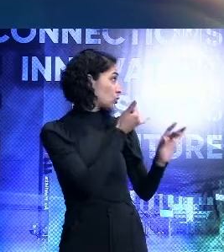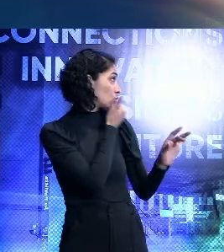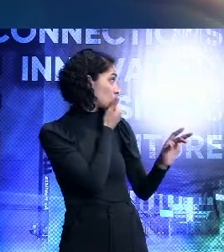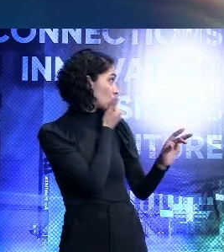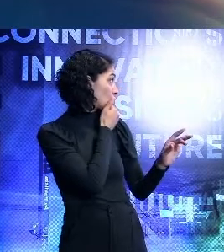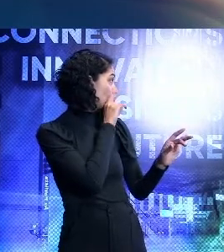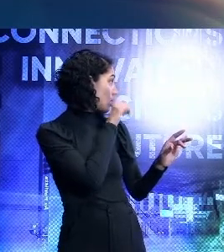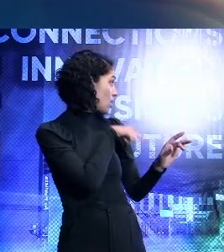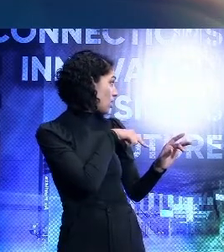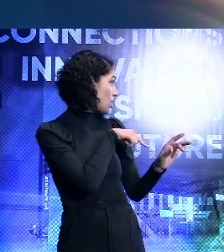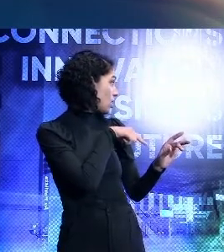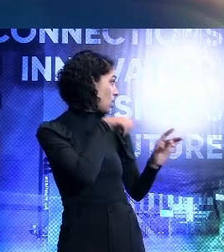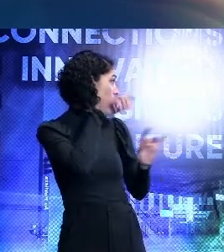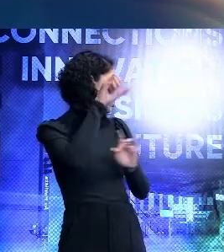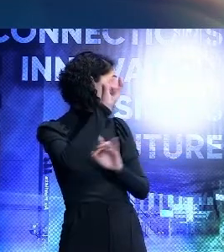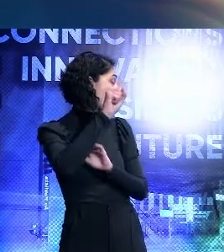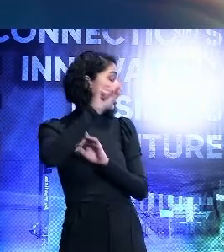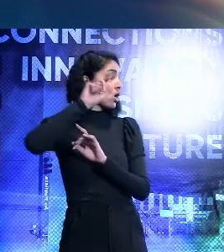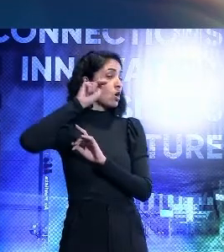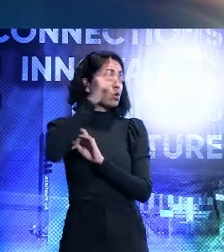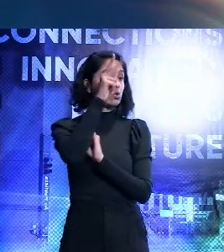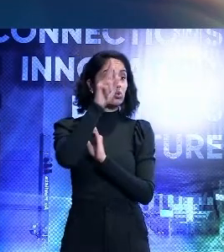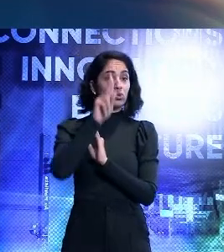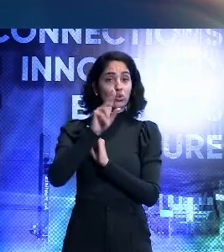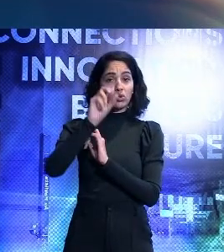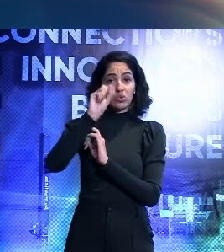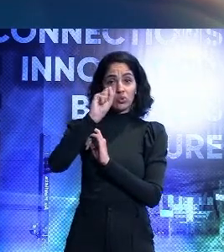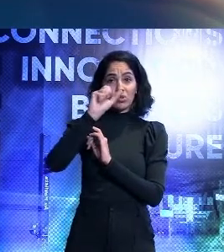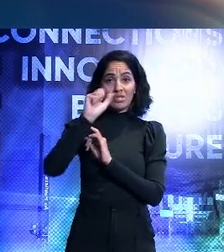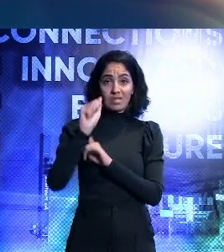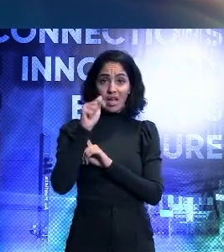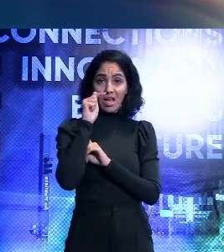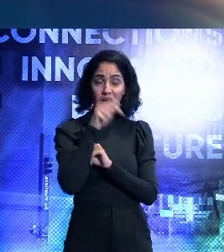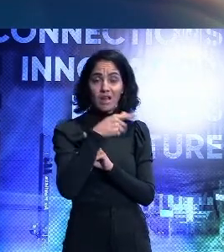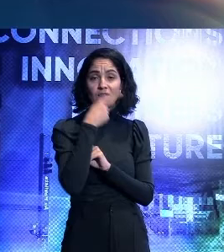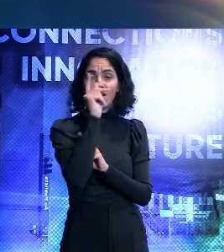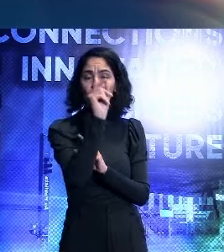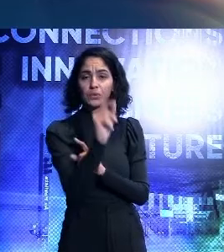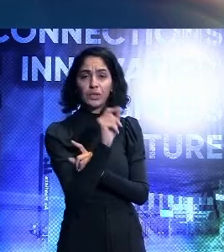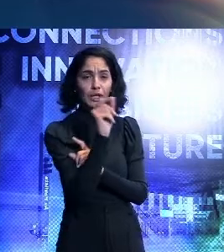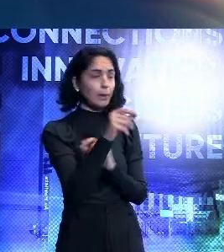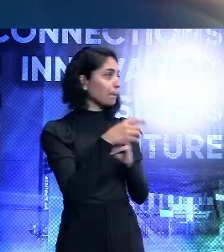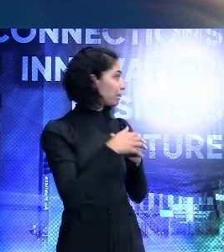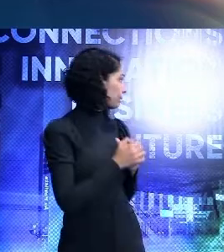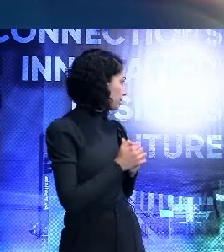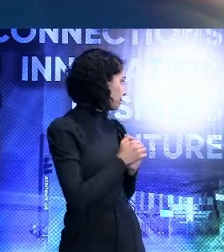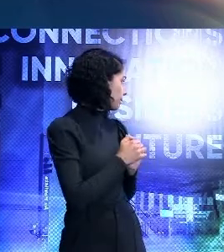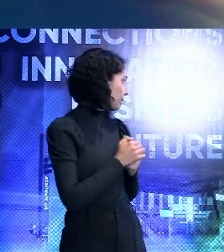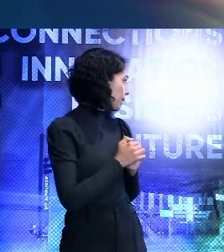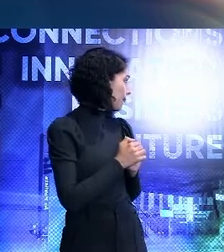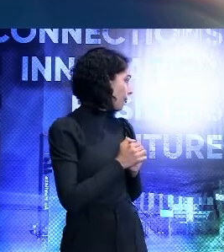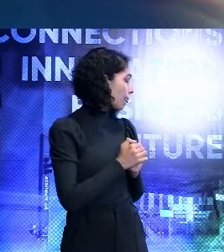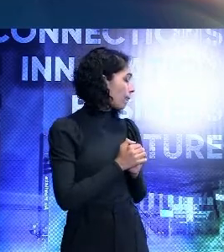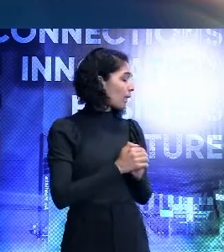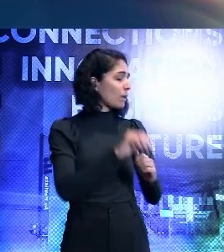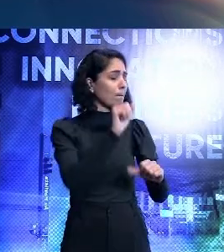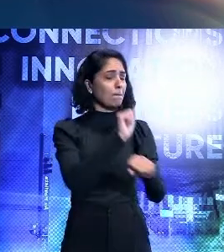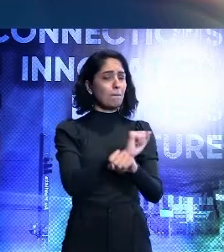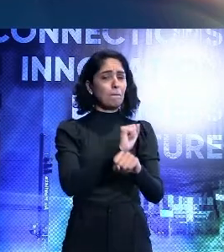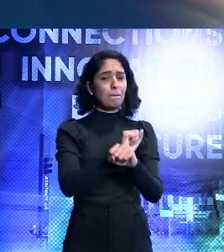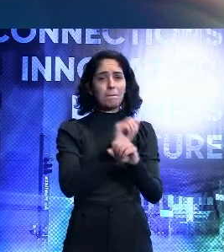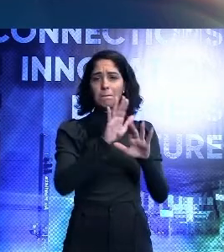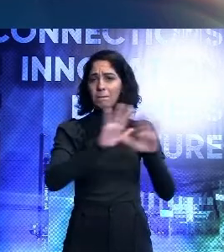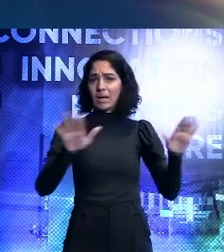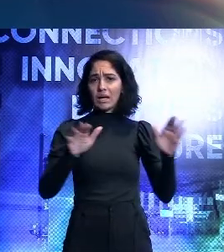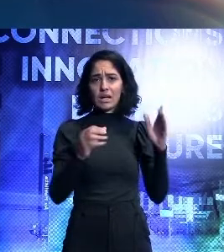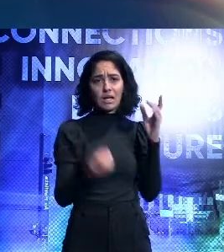Ele lembra um pouquinho das atribuições dele. O Chusa é o cara que pode dizer o seguinte: ei, vamos parar de produzir Corolla.